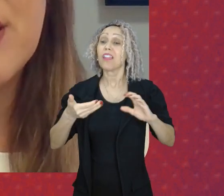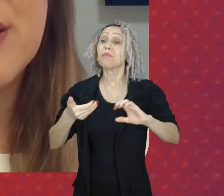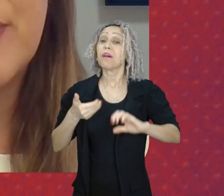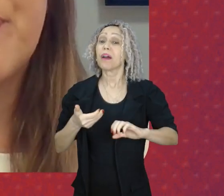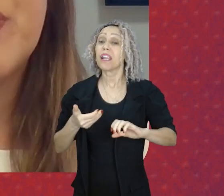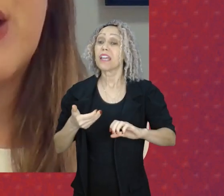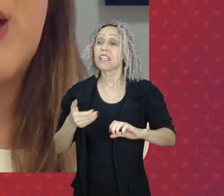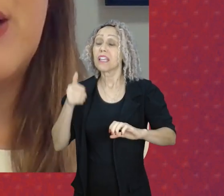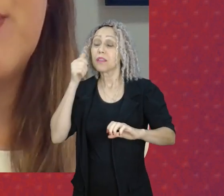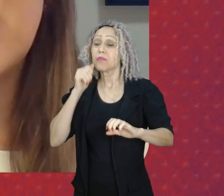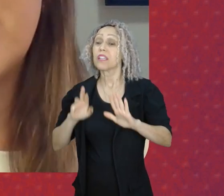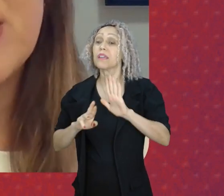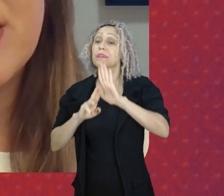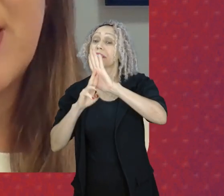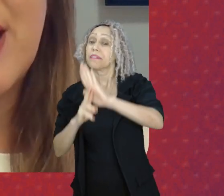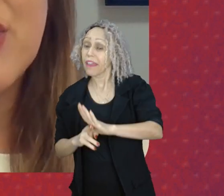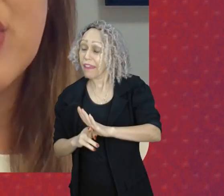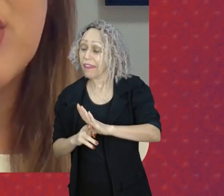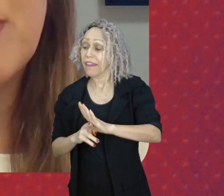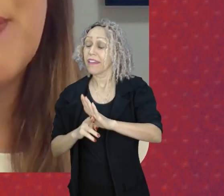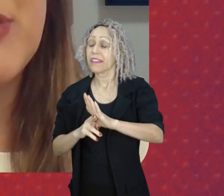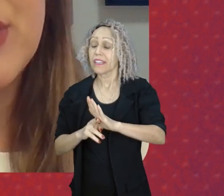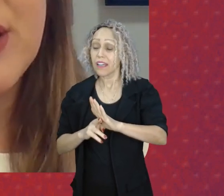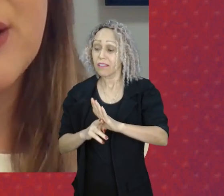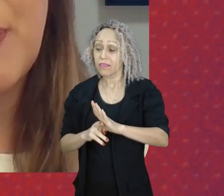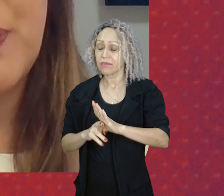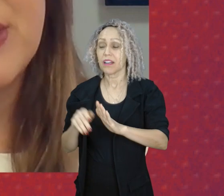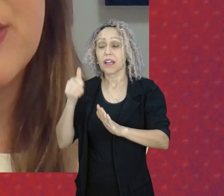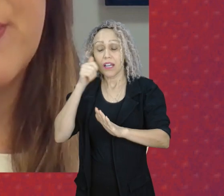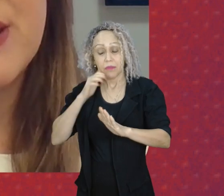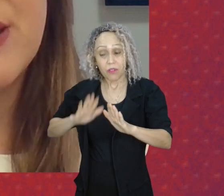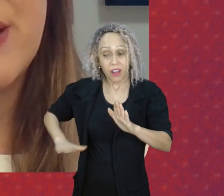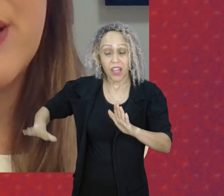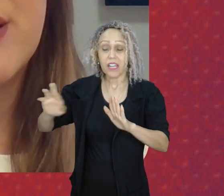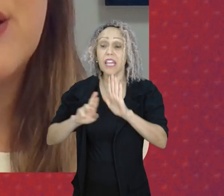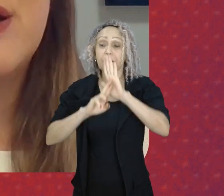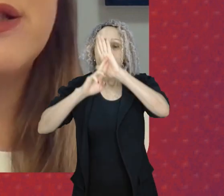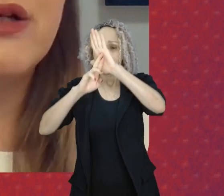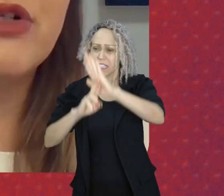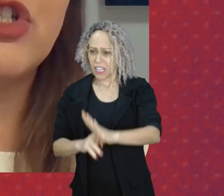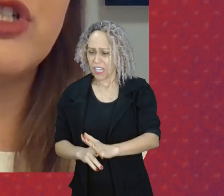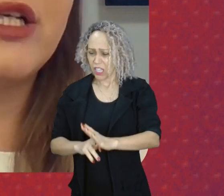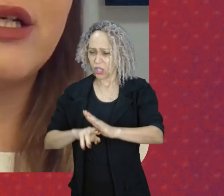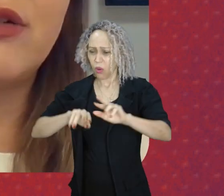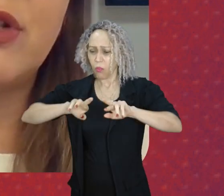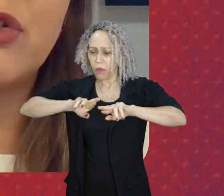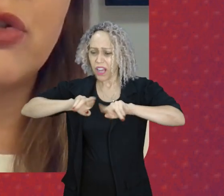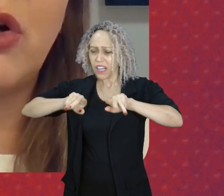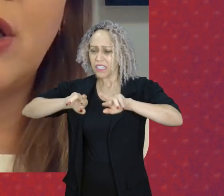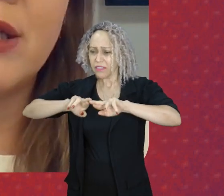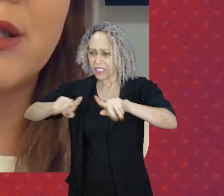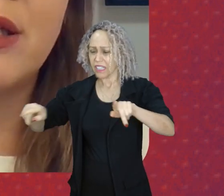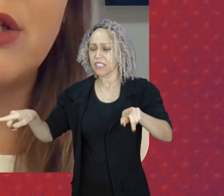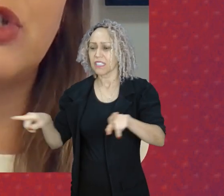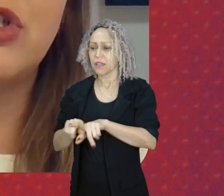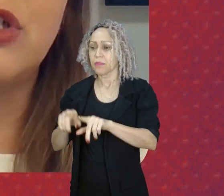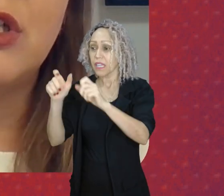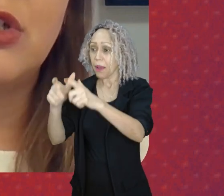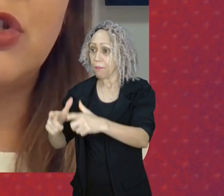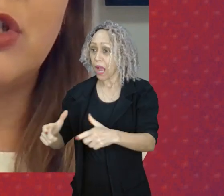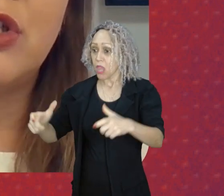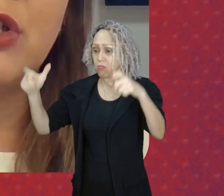representam uma diversidade e uma maioria da população brasileira. Então, a gente tem aí histórias,